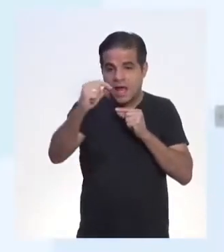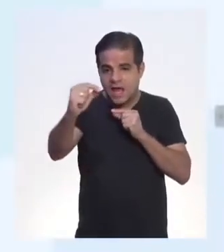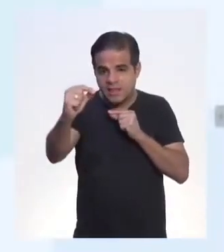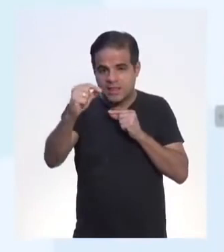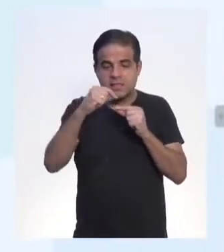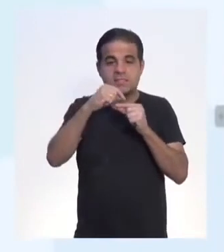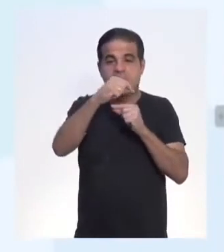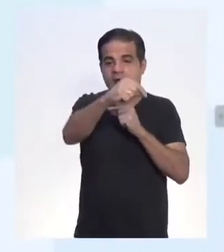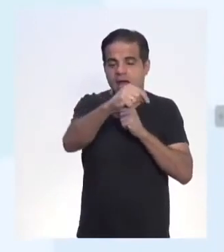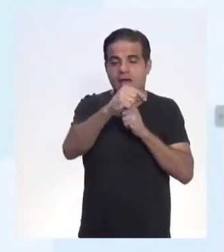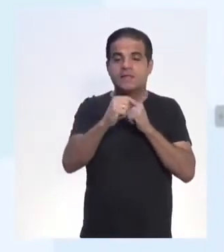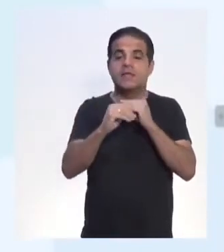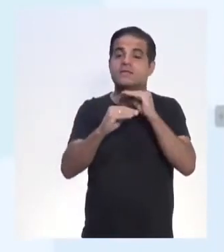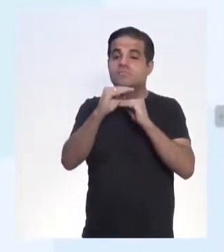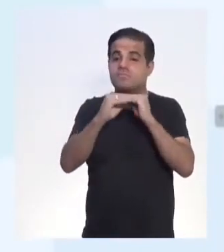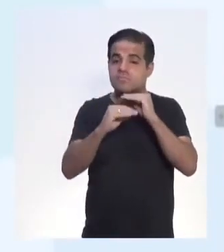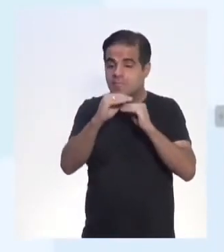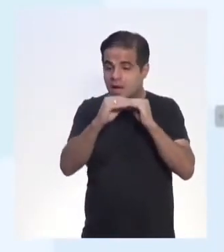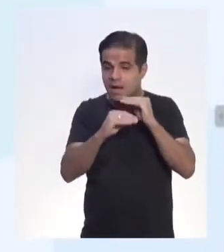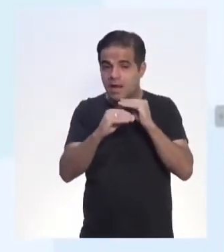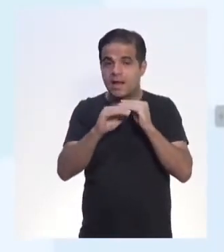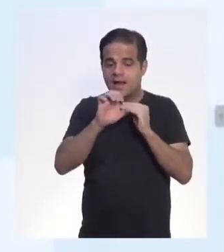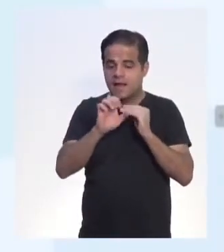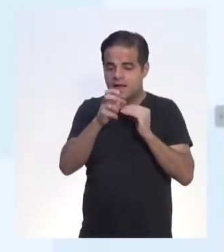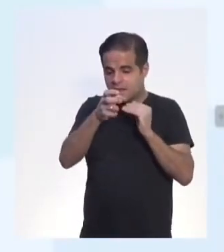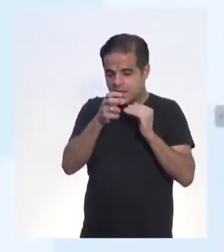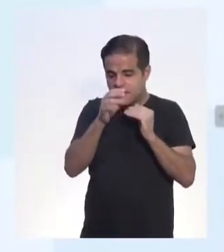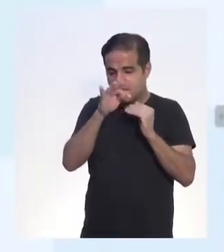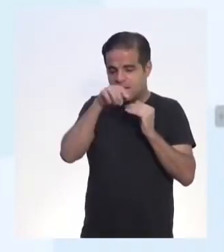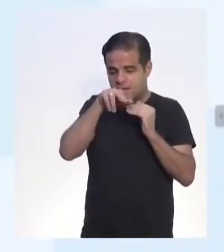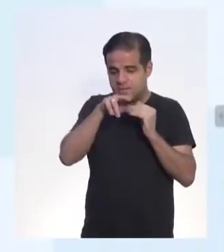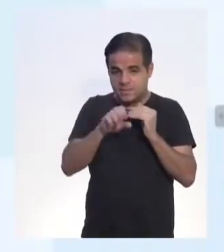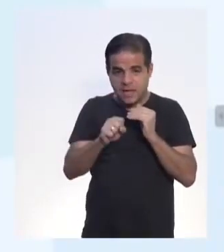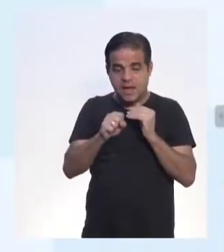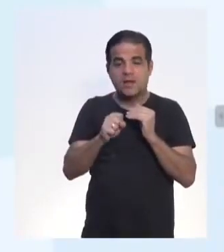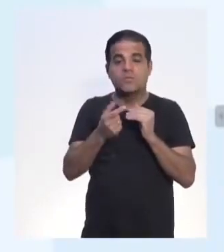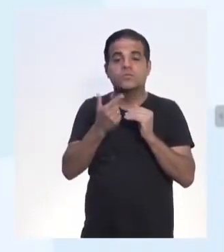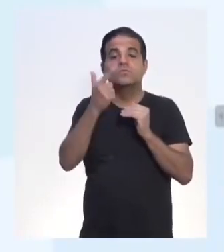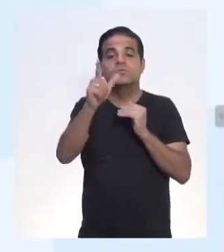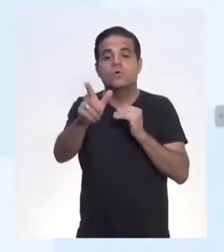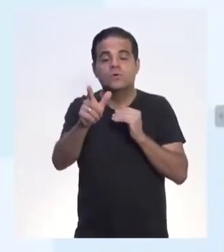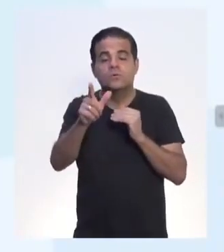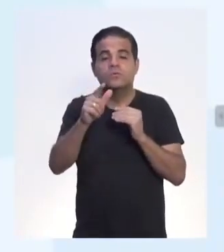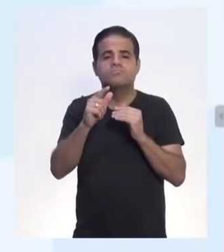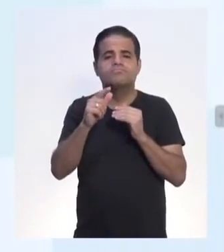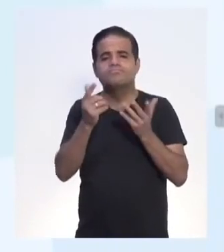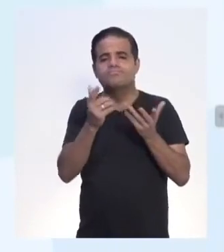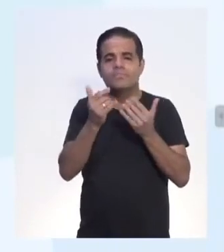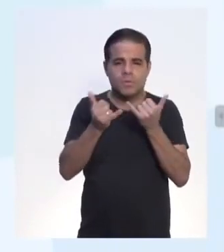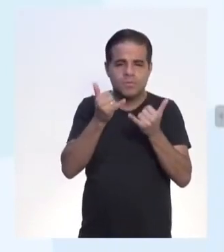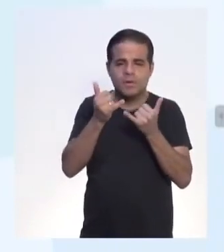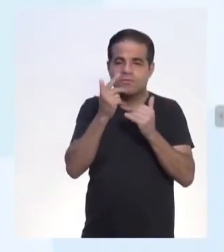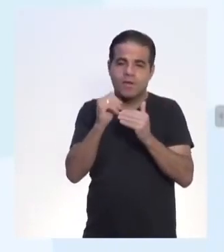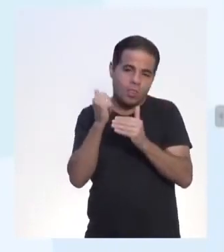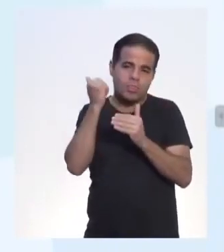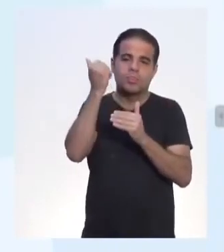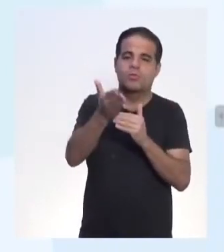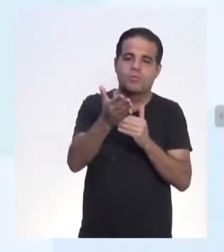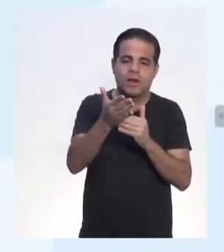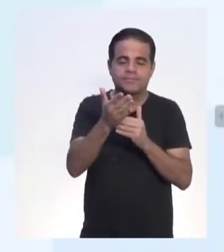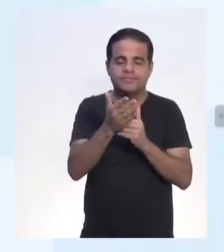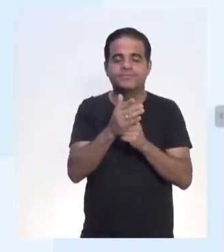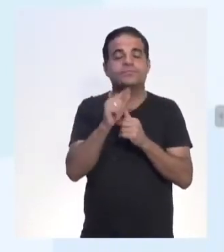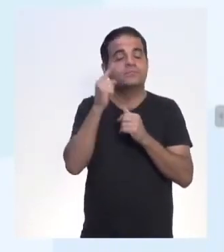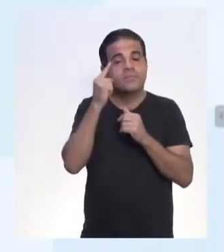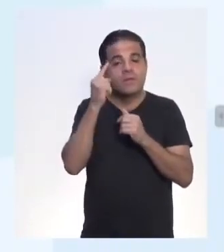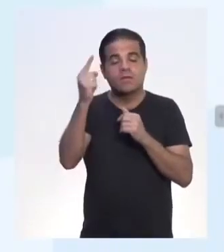paralelas. E os externos, os que eles estão, né, eu brinco que é do outro lado. Então